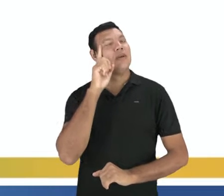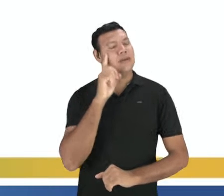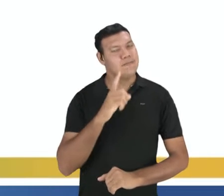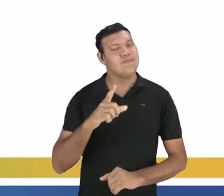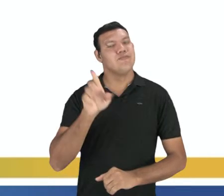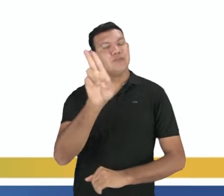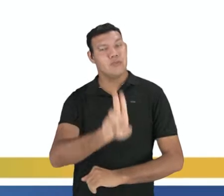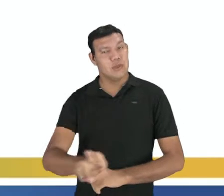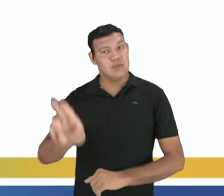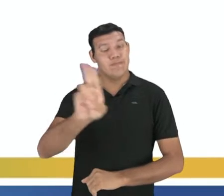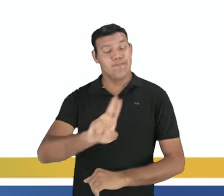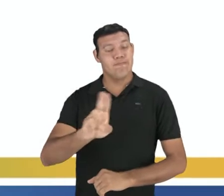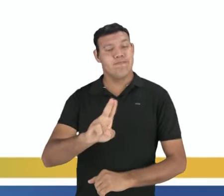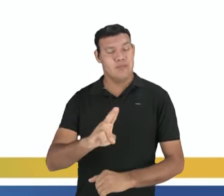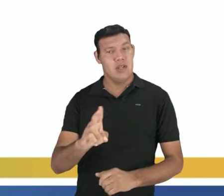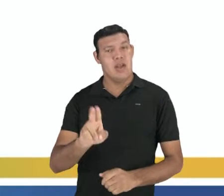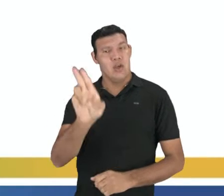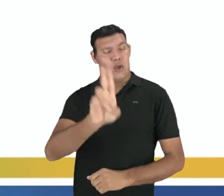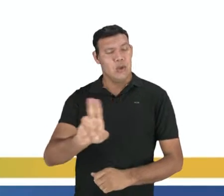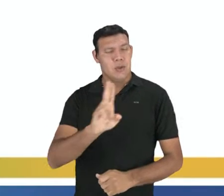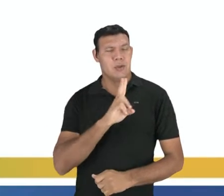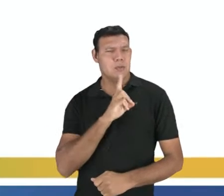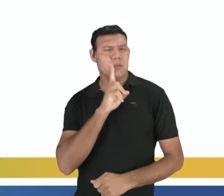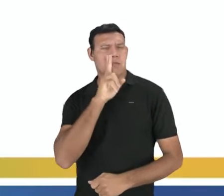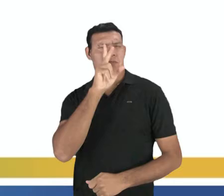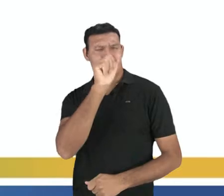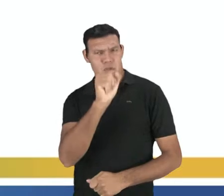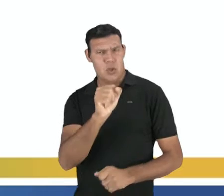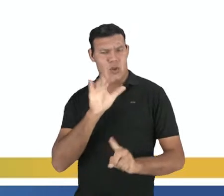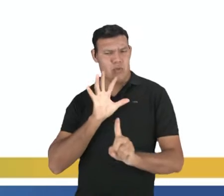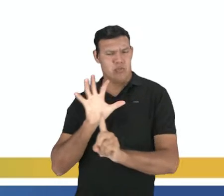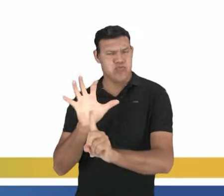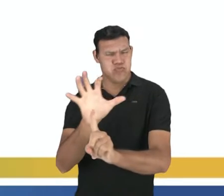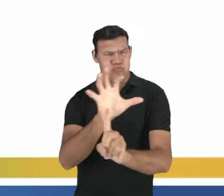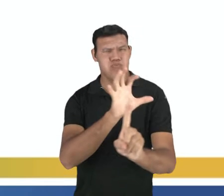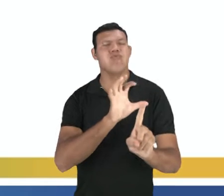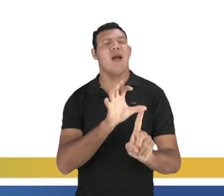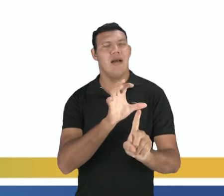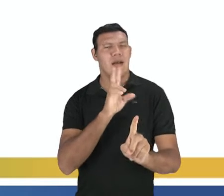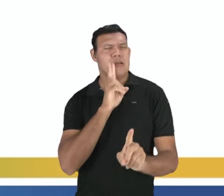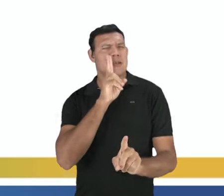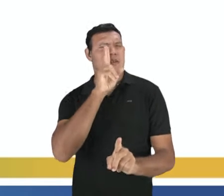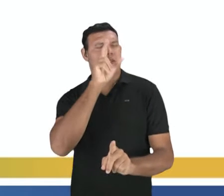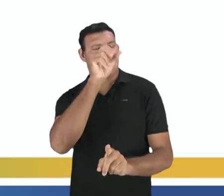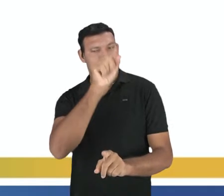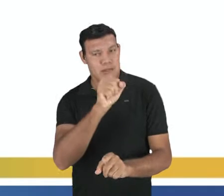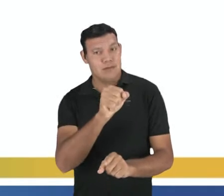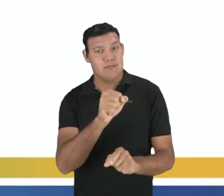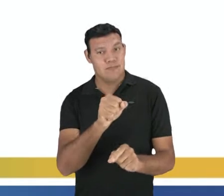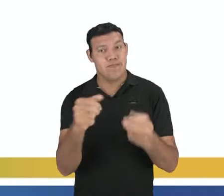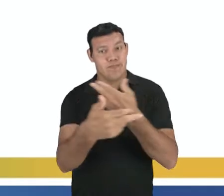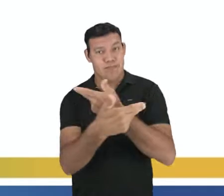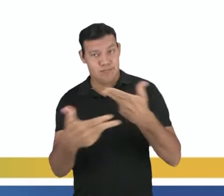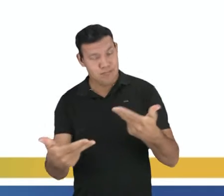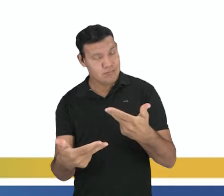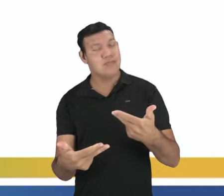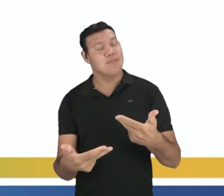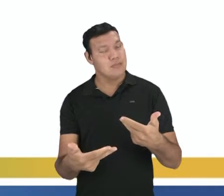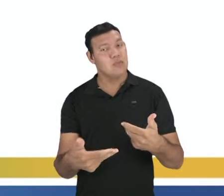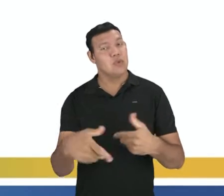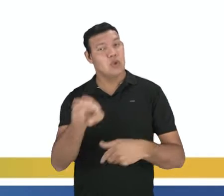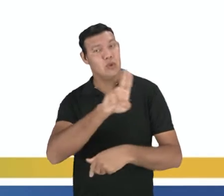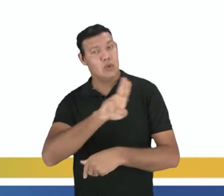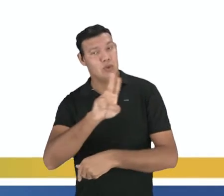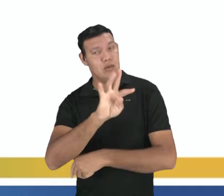lida com isso né quando você aplica forças sobre um objeto sobre qualquer coisa você está realizando o trabalho Ok então quando